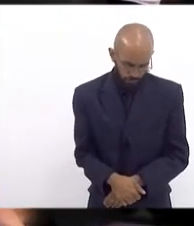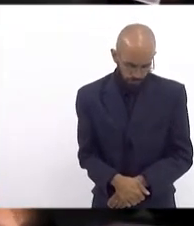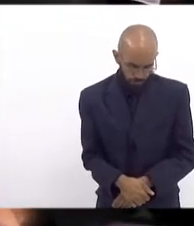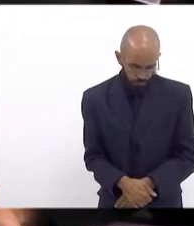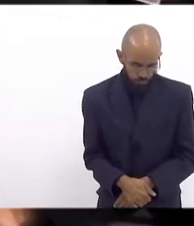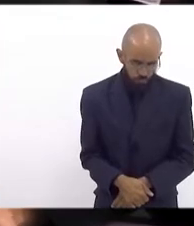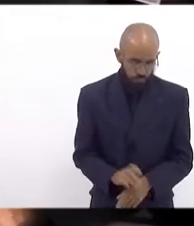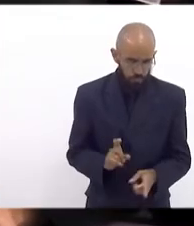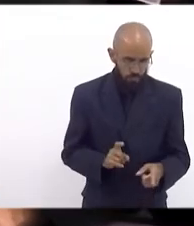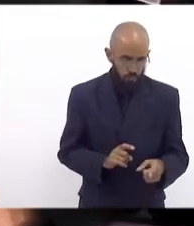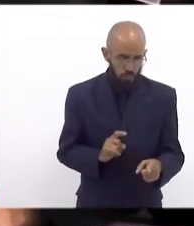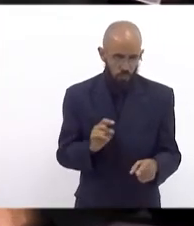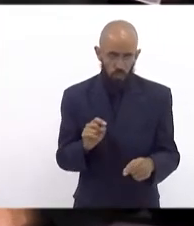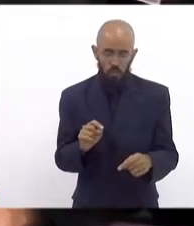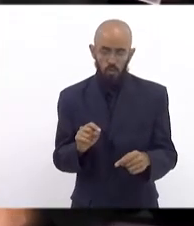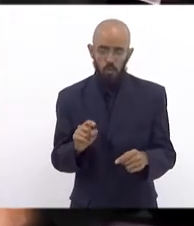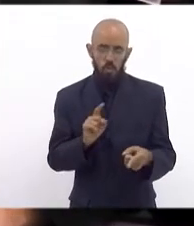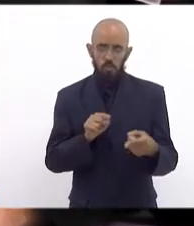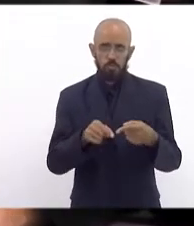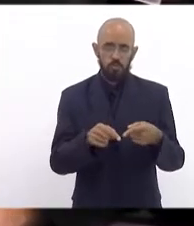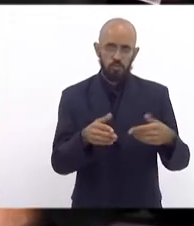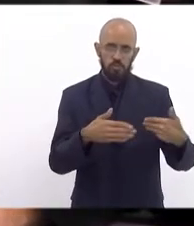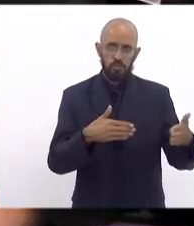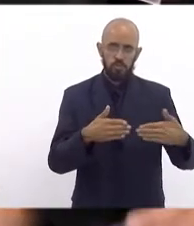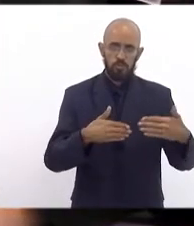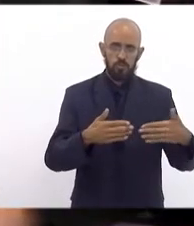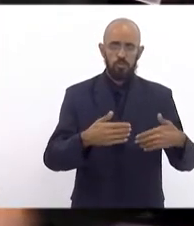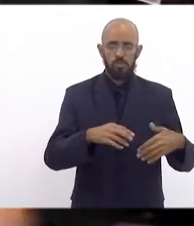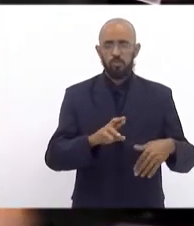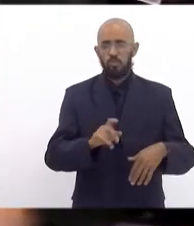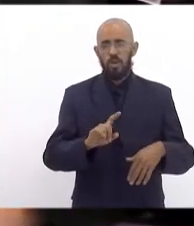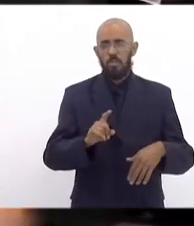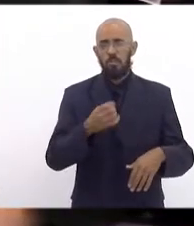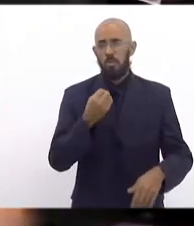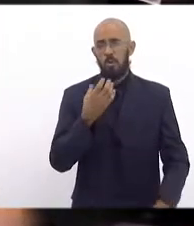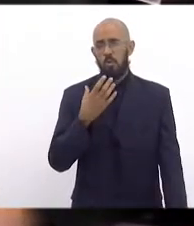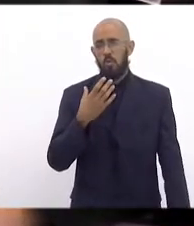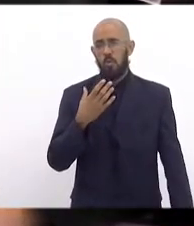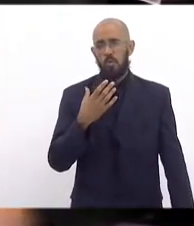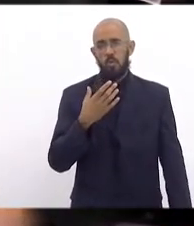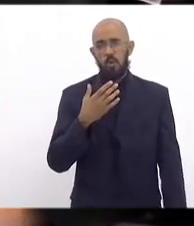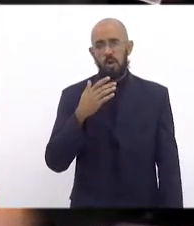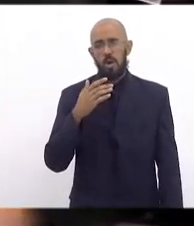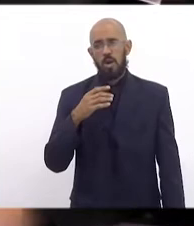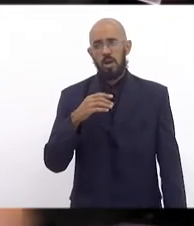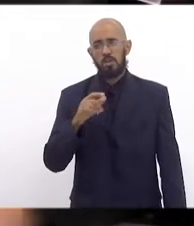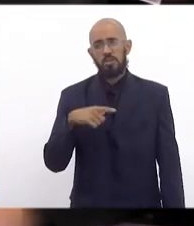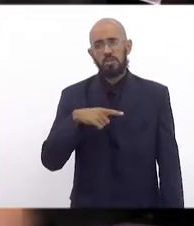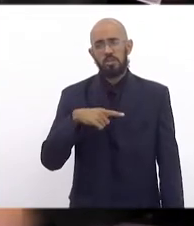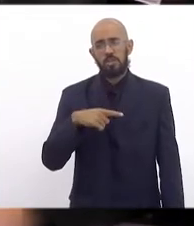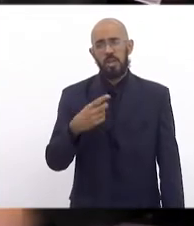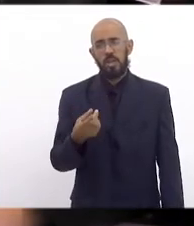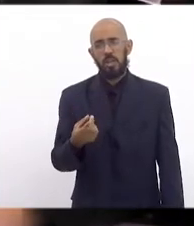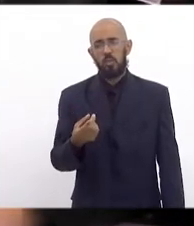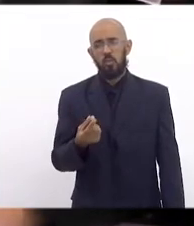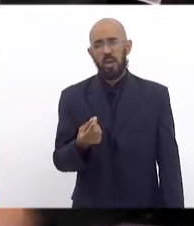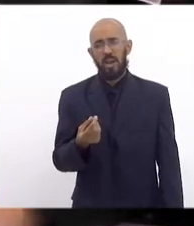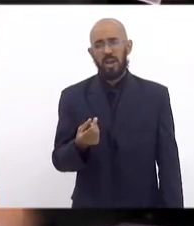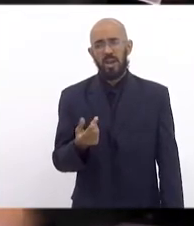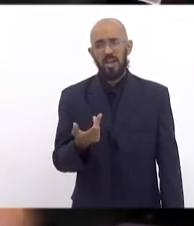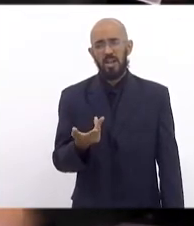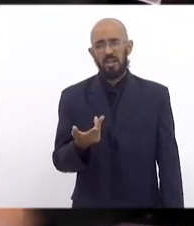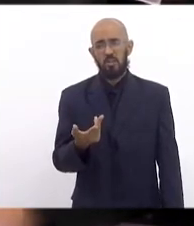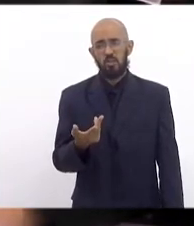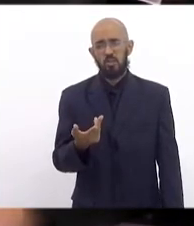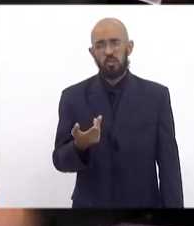indústria o nosso posição aquilo não seria o ideal a gente eu acho que a gente tem um ganho ali bem Marginal quando a gente porque no final das contas